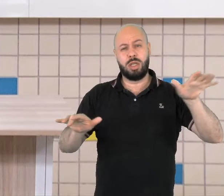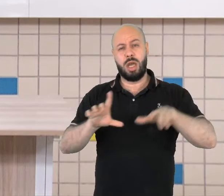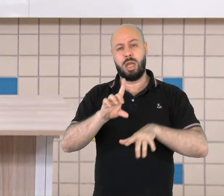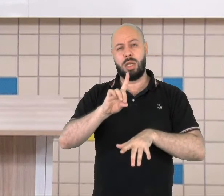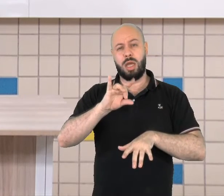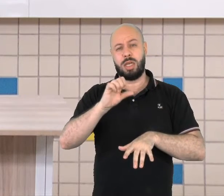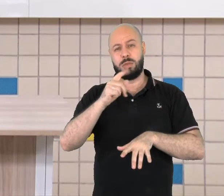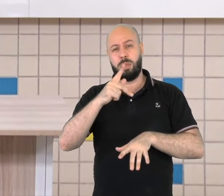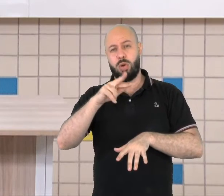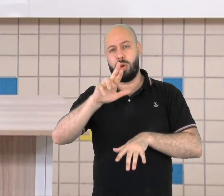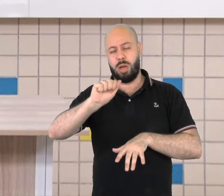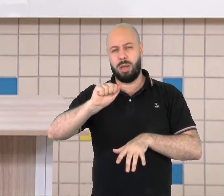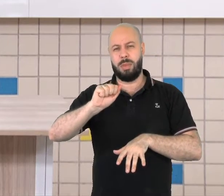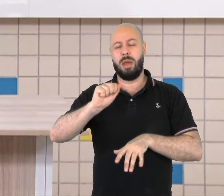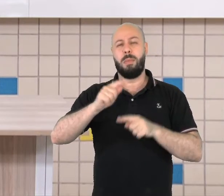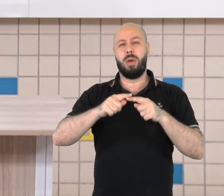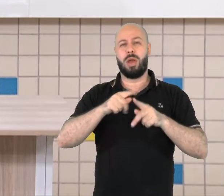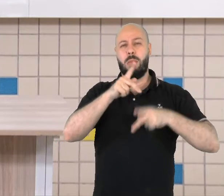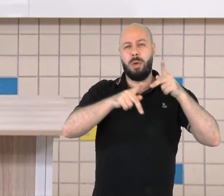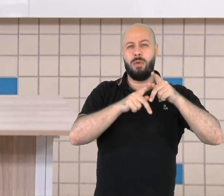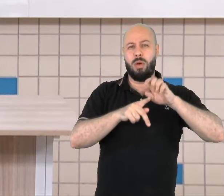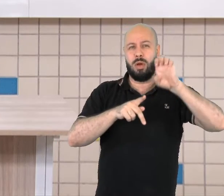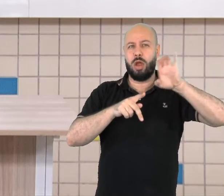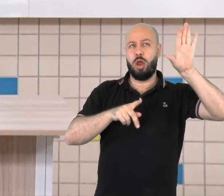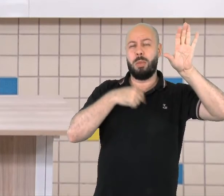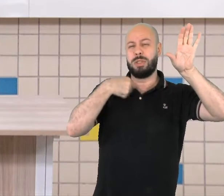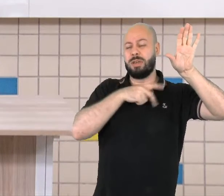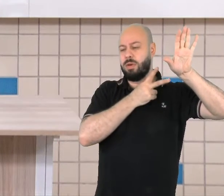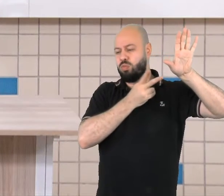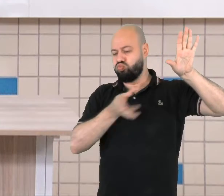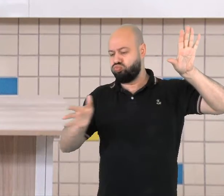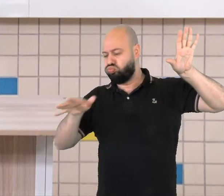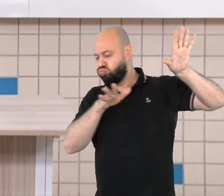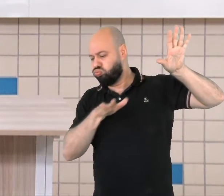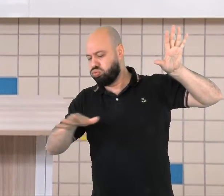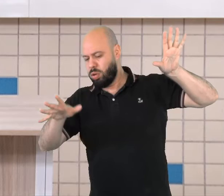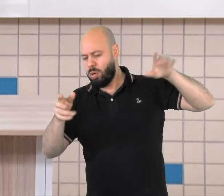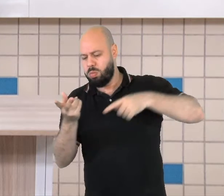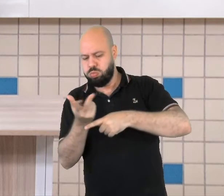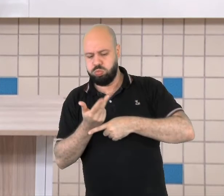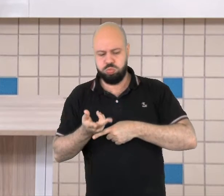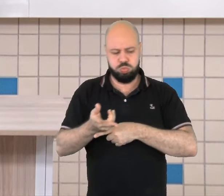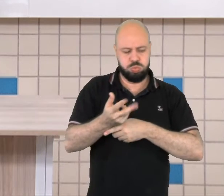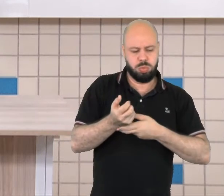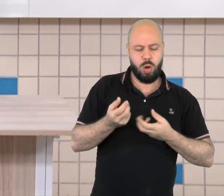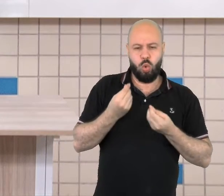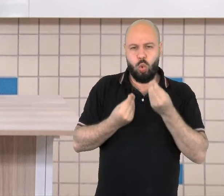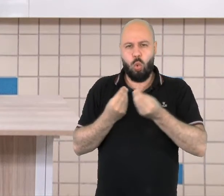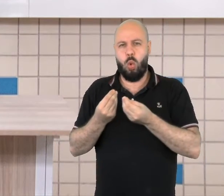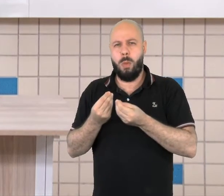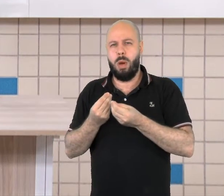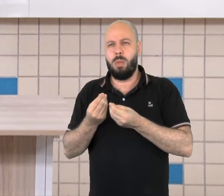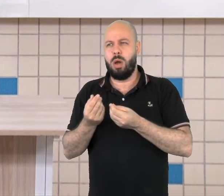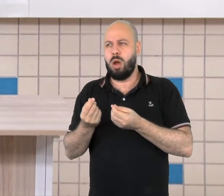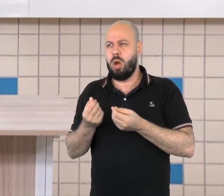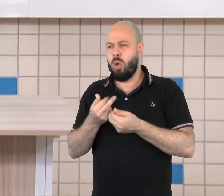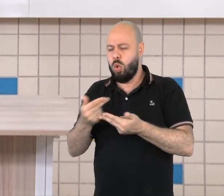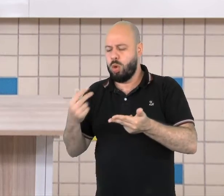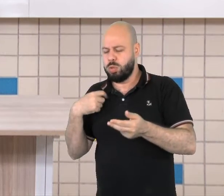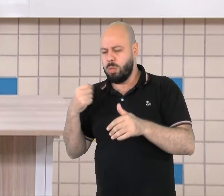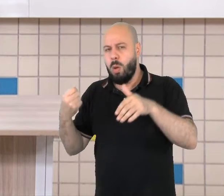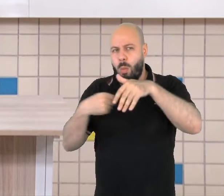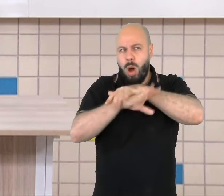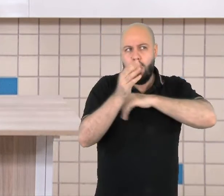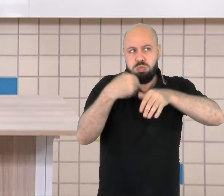Porque essa população europeia, ela precisava ir buscar meios de acumular e de